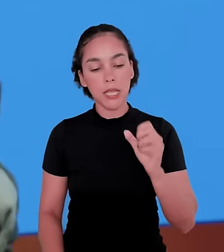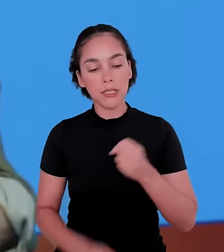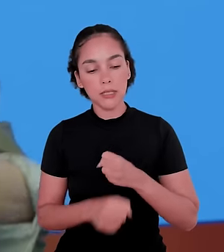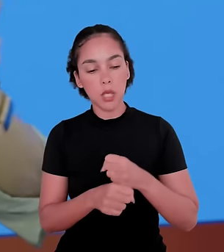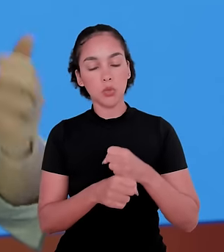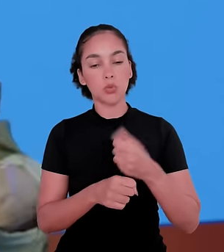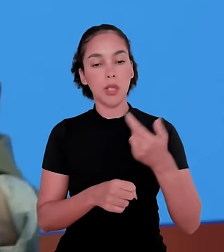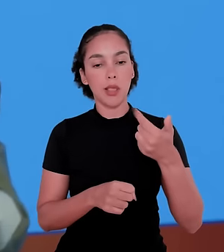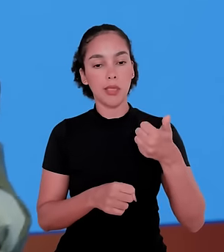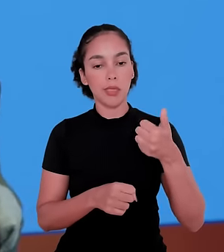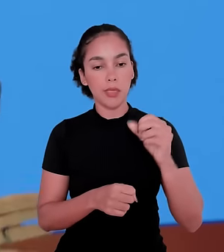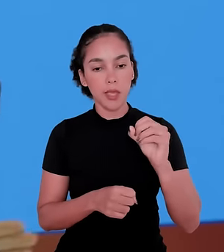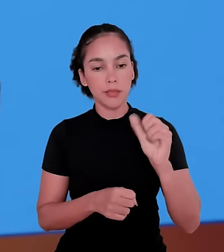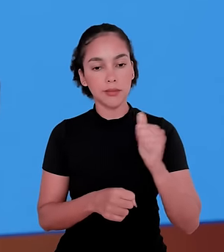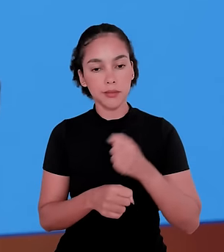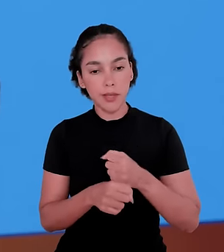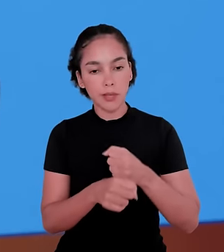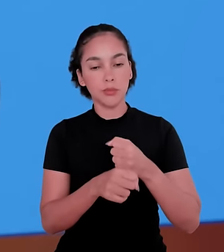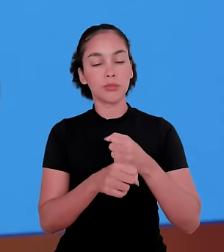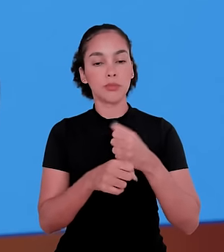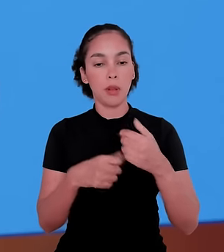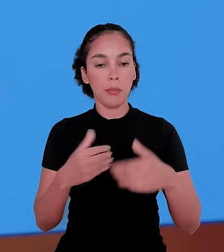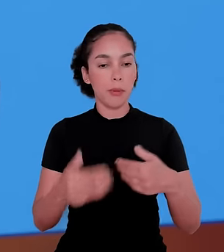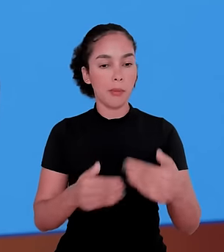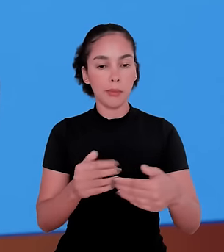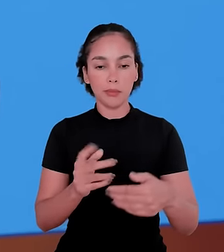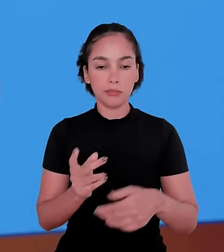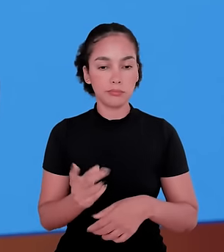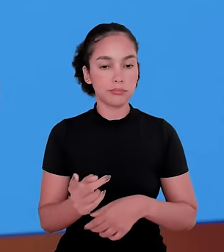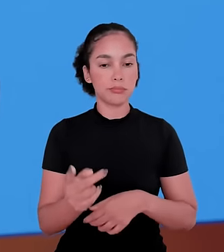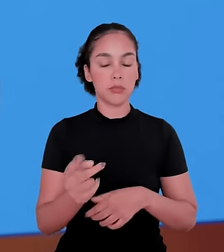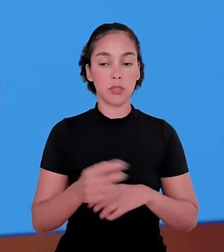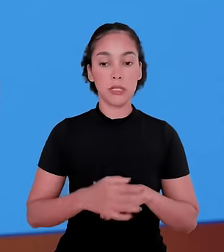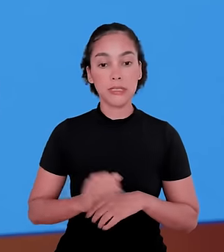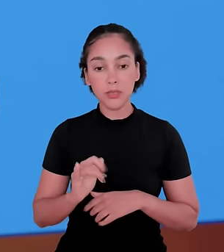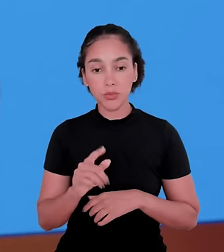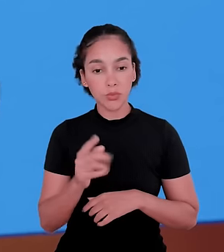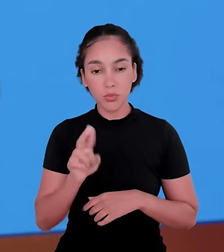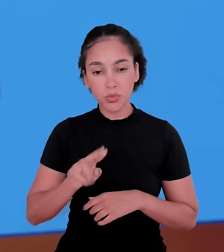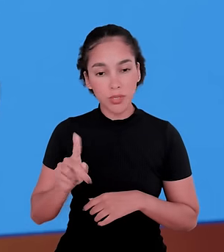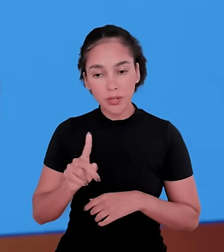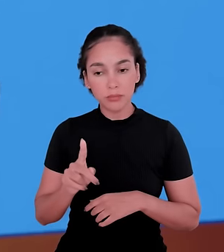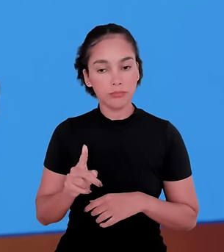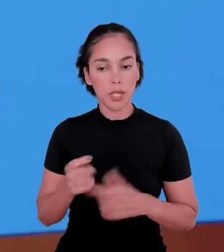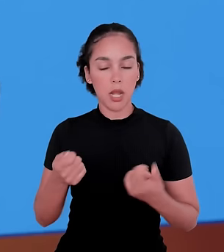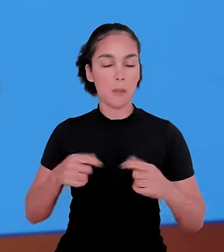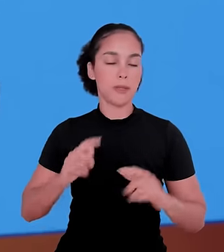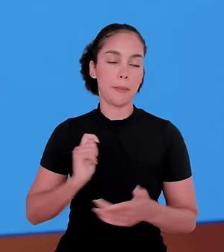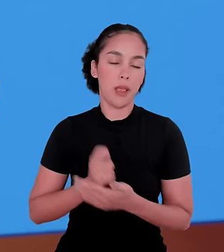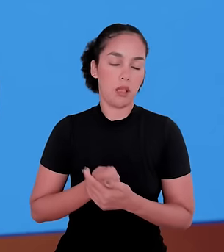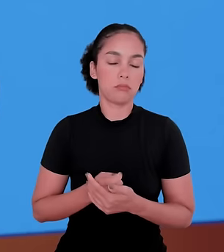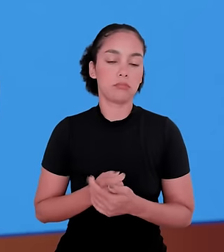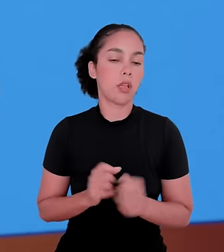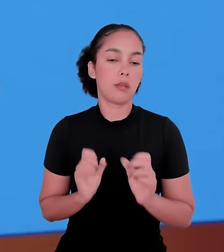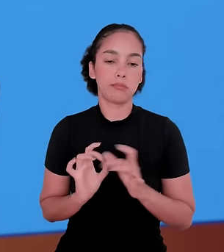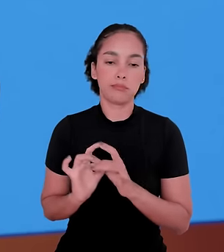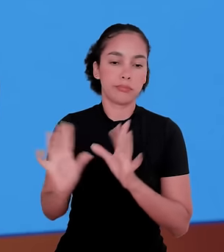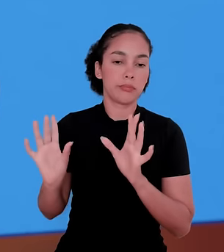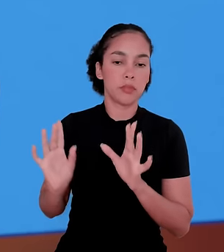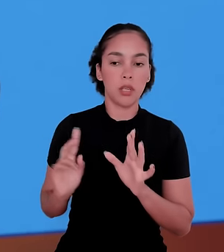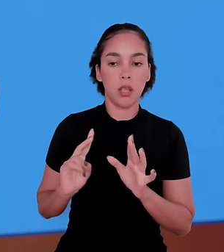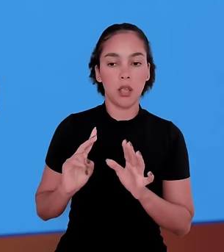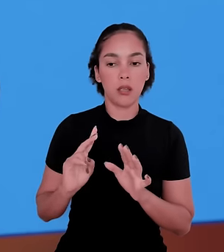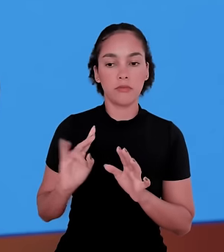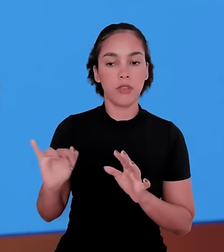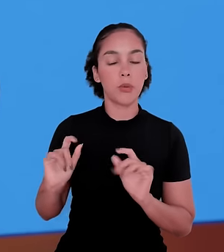10 anos 10 anos indefinidamente se você não utilizar mais aí você não precisa mais pagar ele pode pode deixar que aí ele